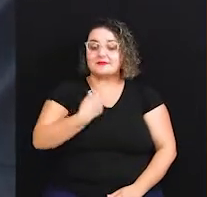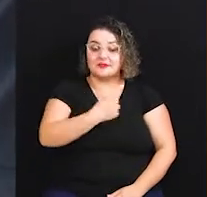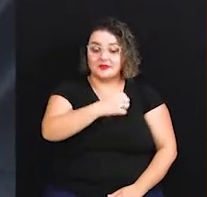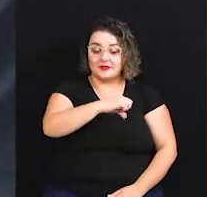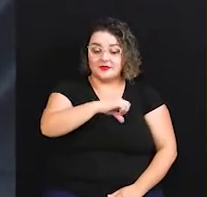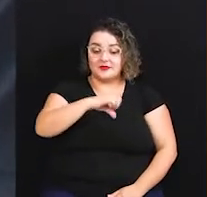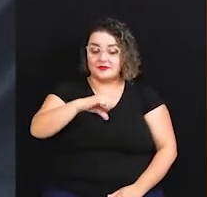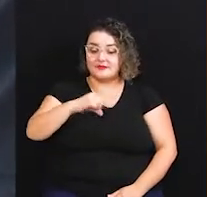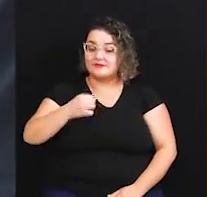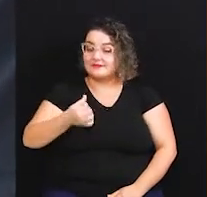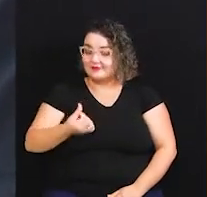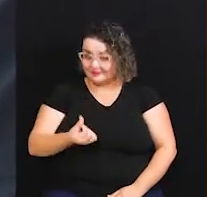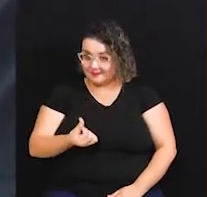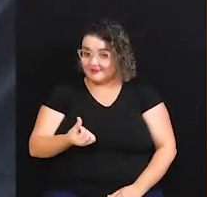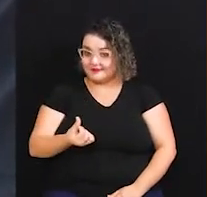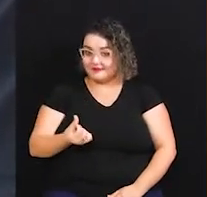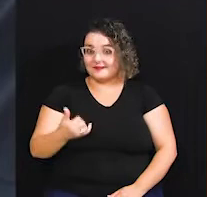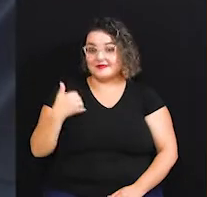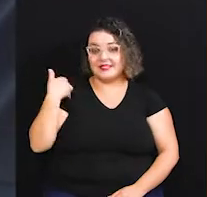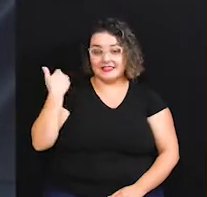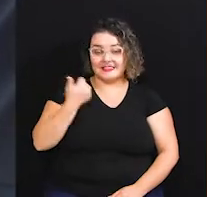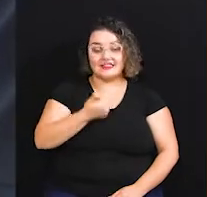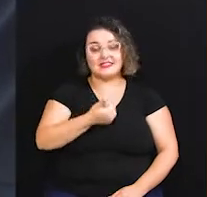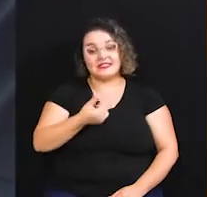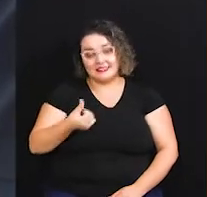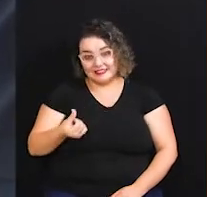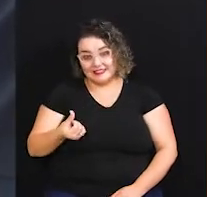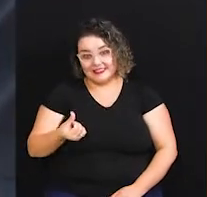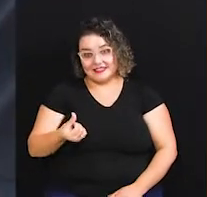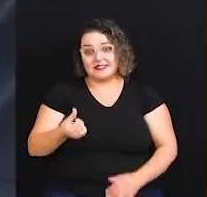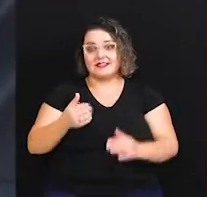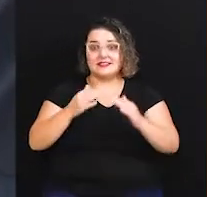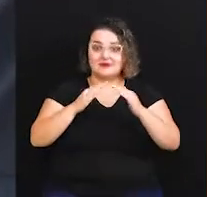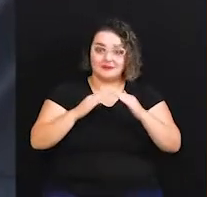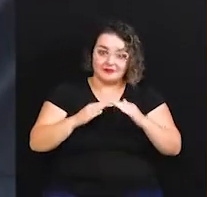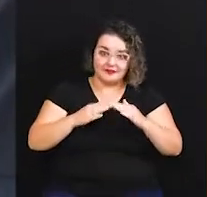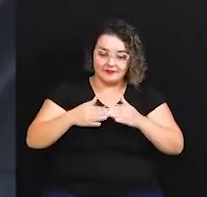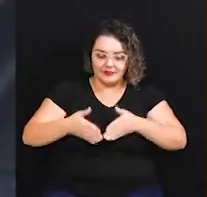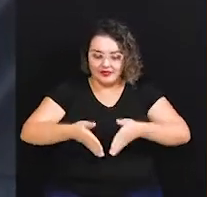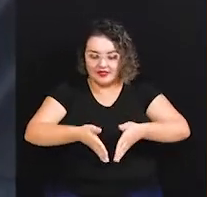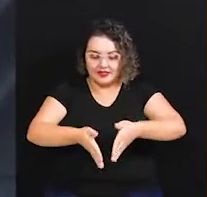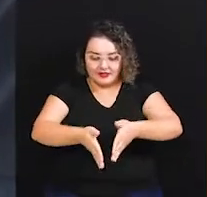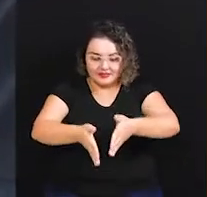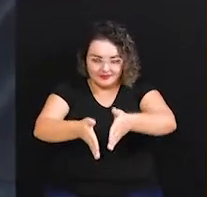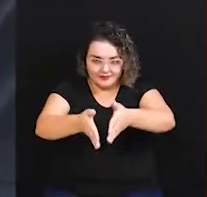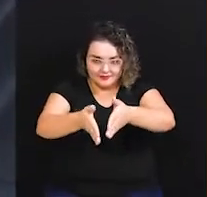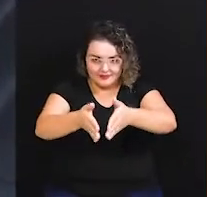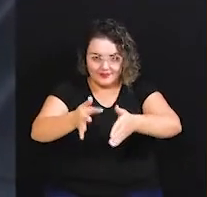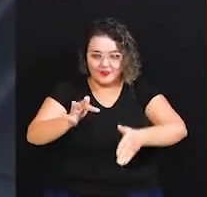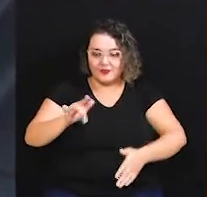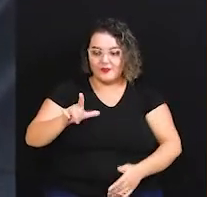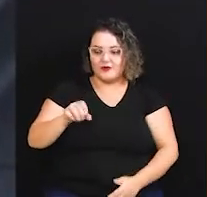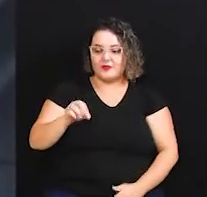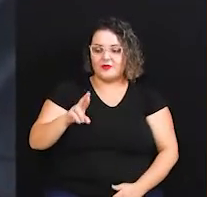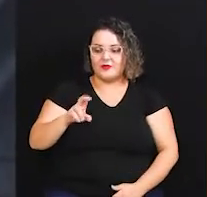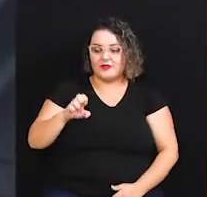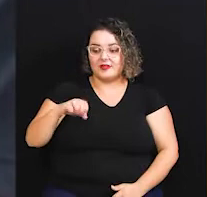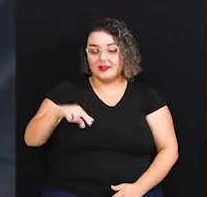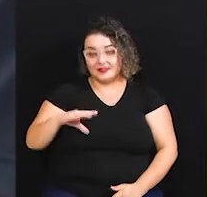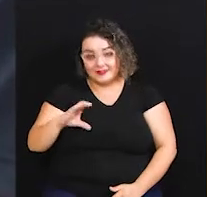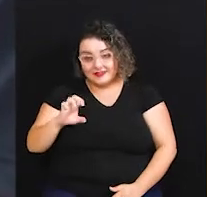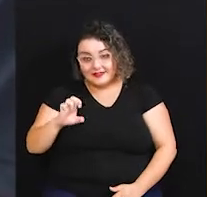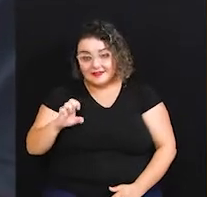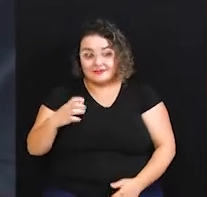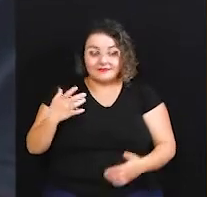de 1996, quando eu tinha 16 anos. Morava em uma das vielas aqui do Jardim Florence. E